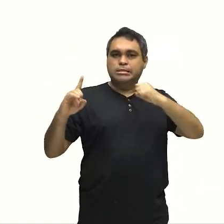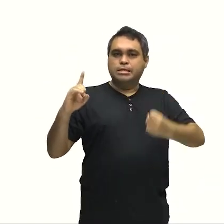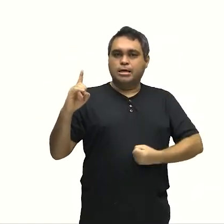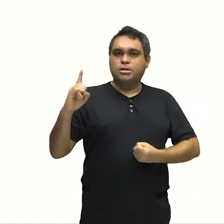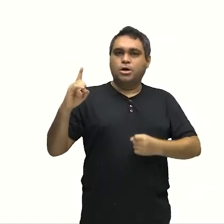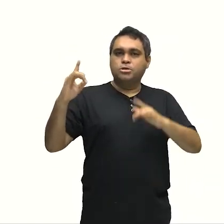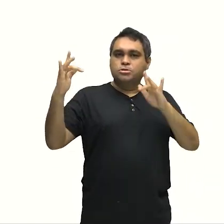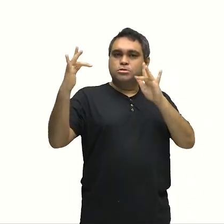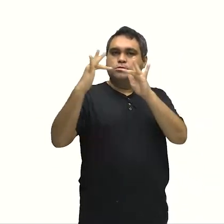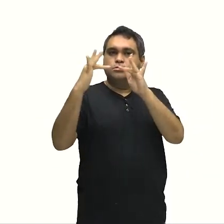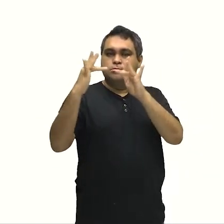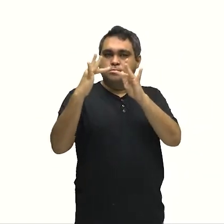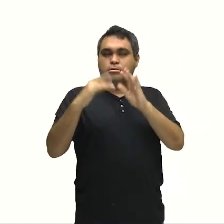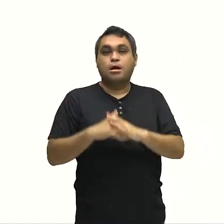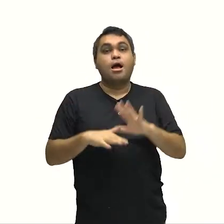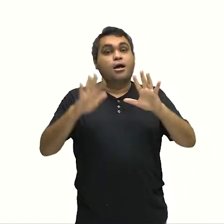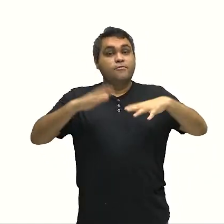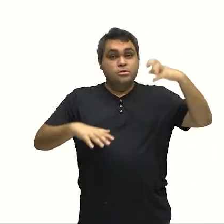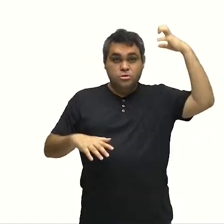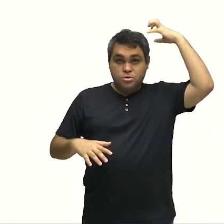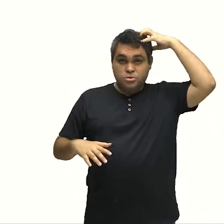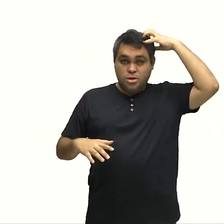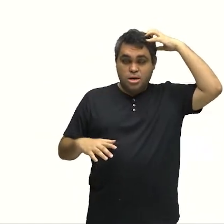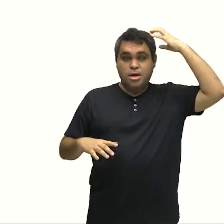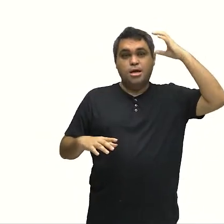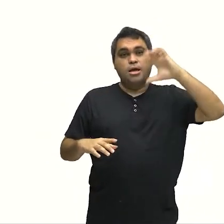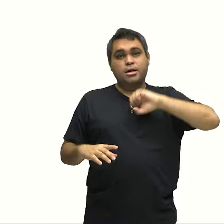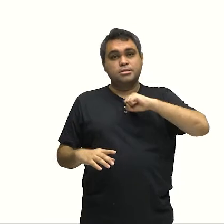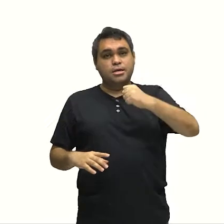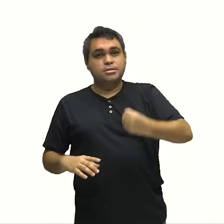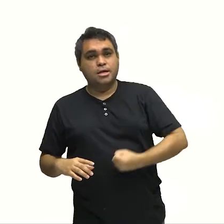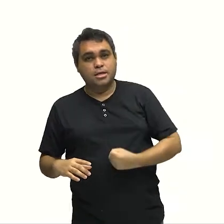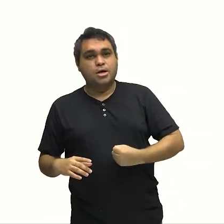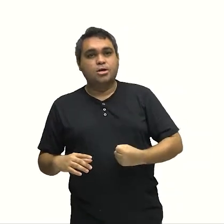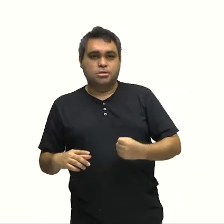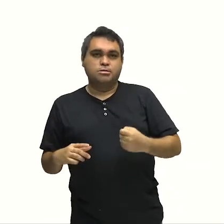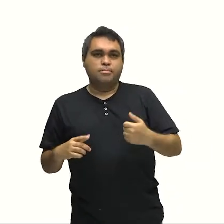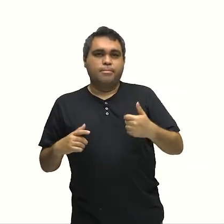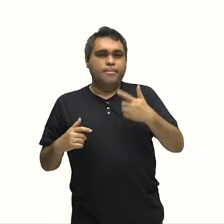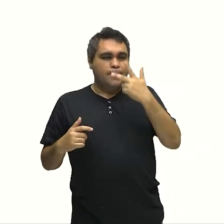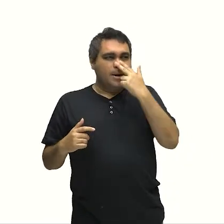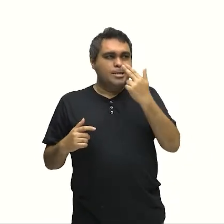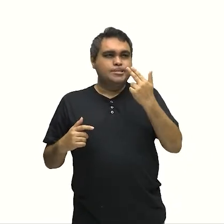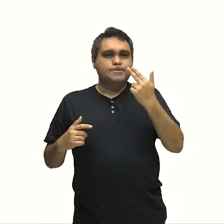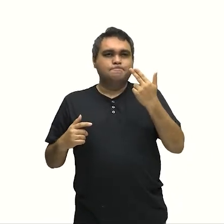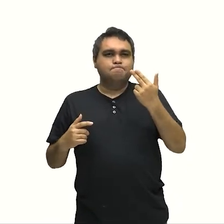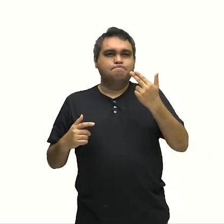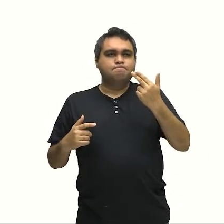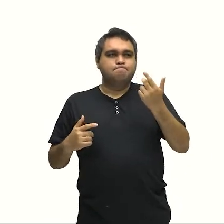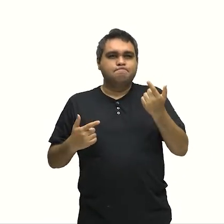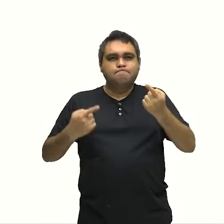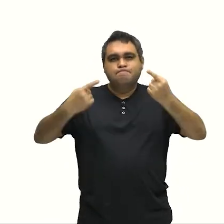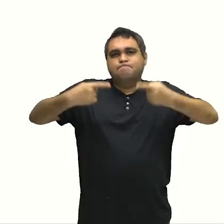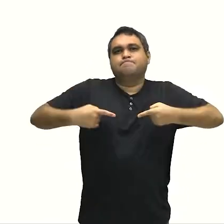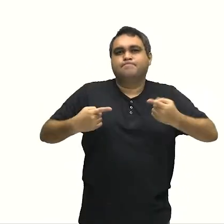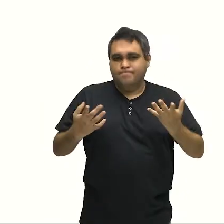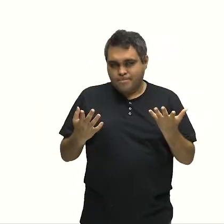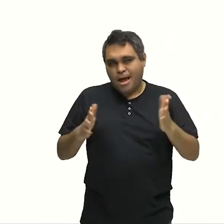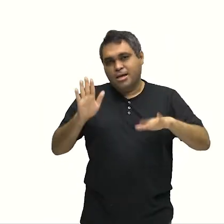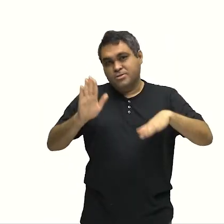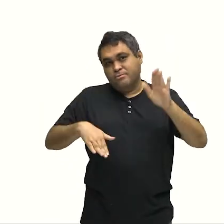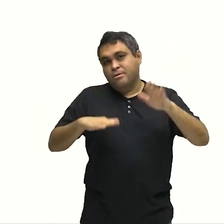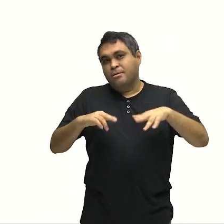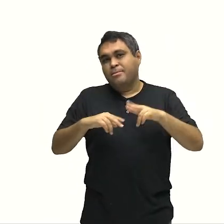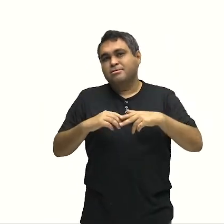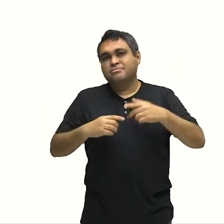esses sacerdotes justamente por causa de poder e riqueza, tá? Lembrando também que